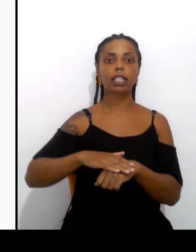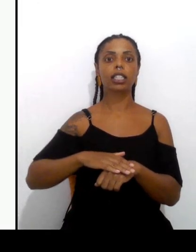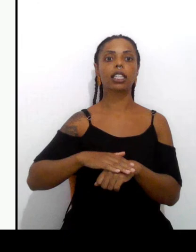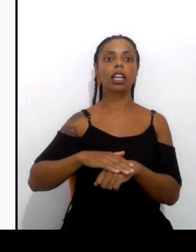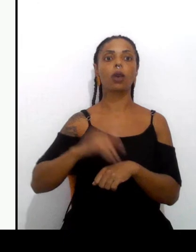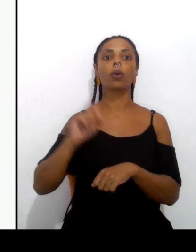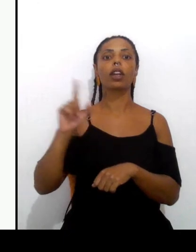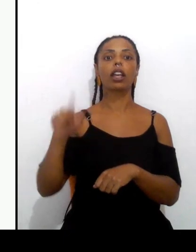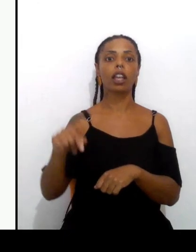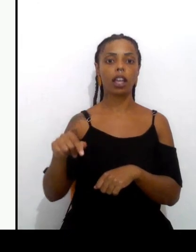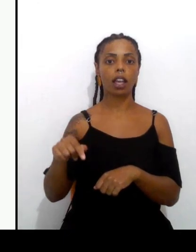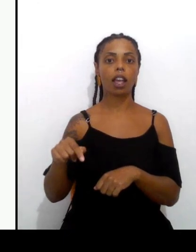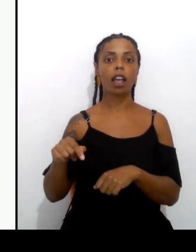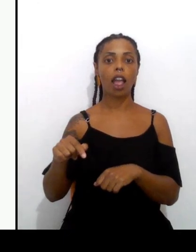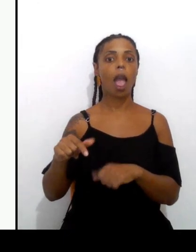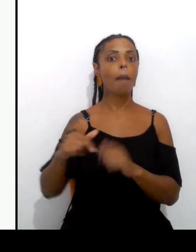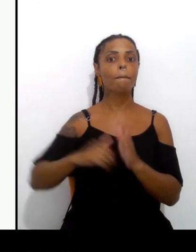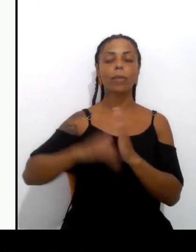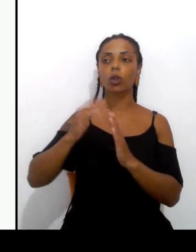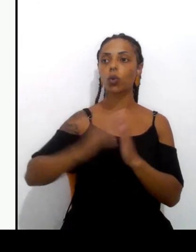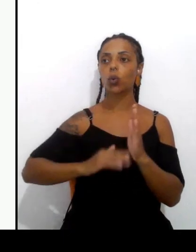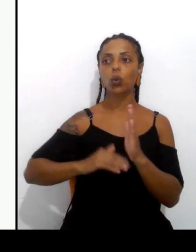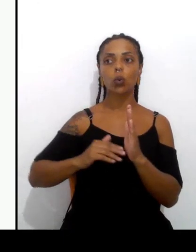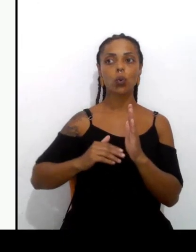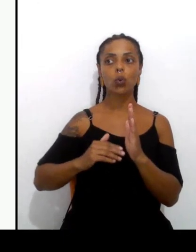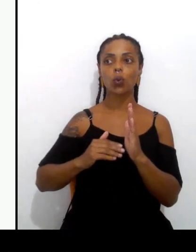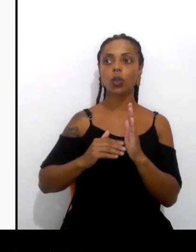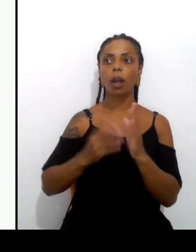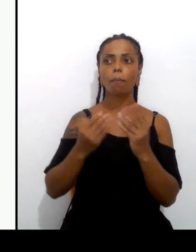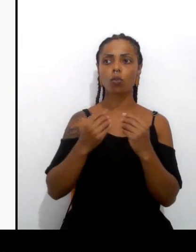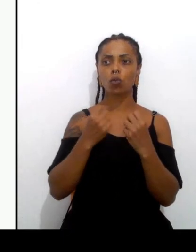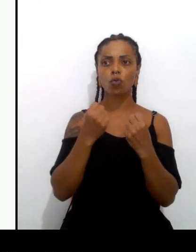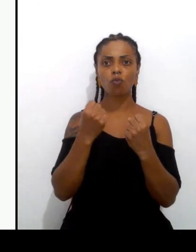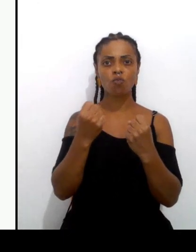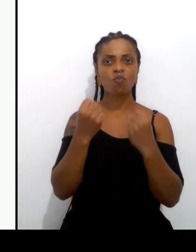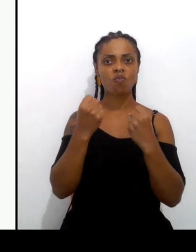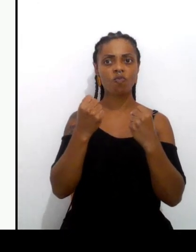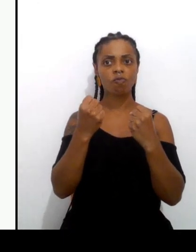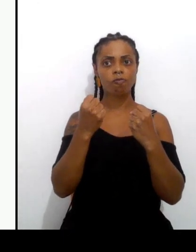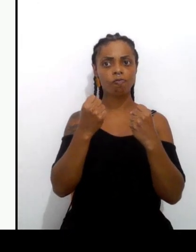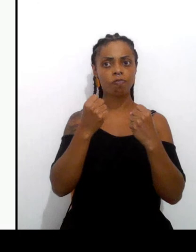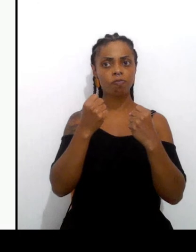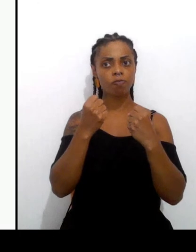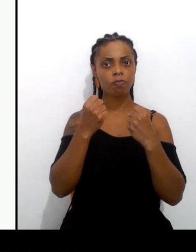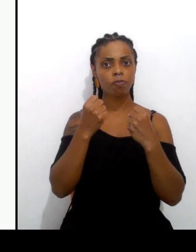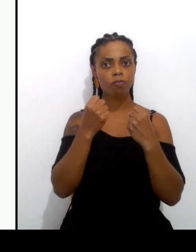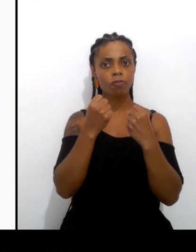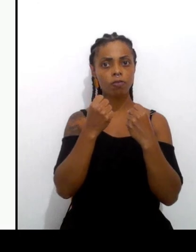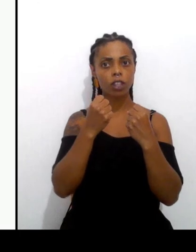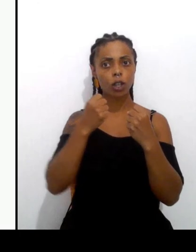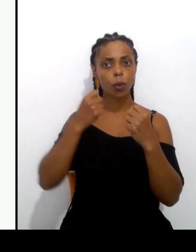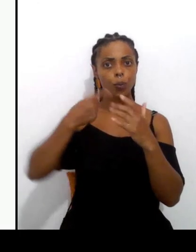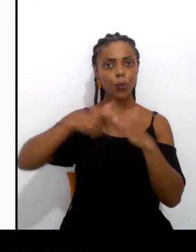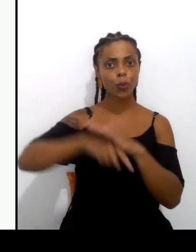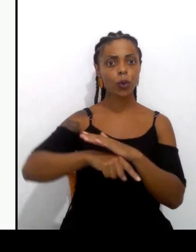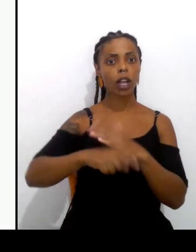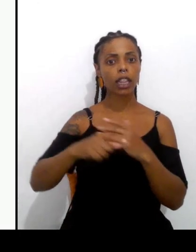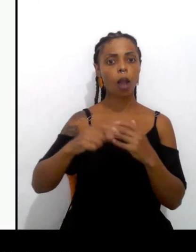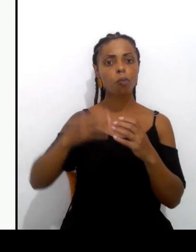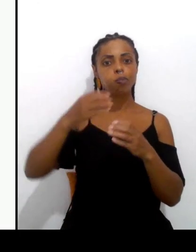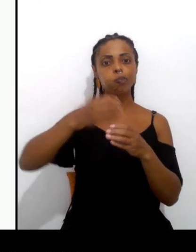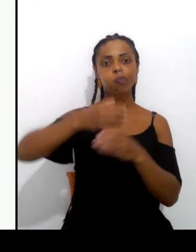pinturas basicamente viscerais com alguns tubos de carne não definidos usar anatomicamente